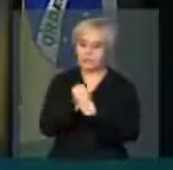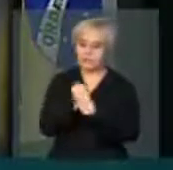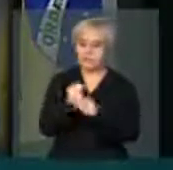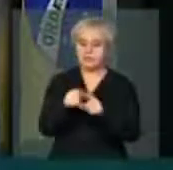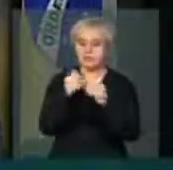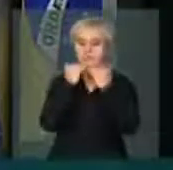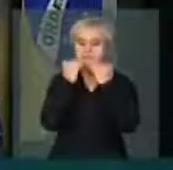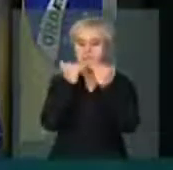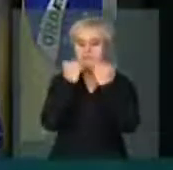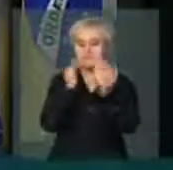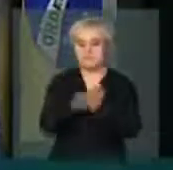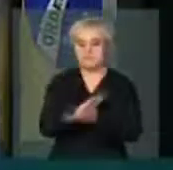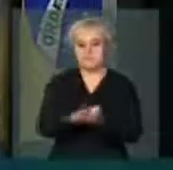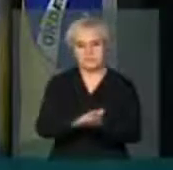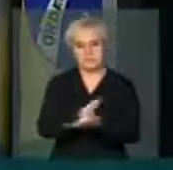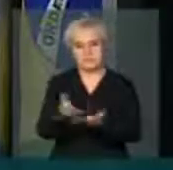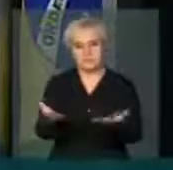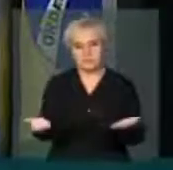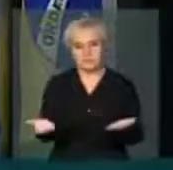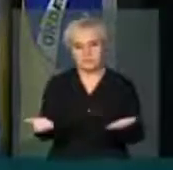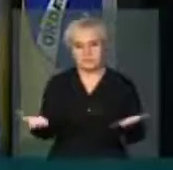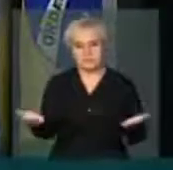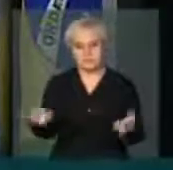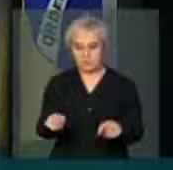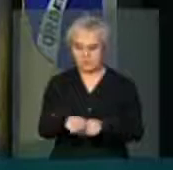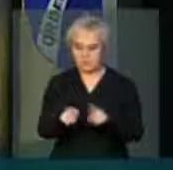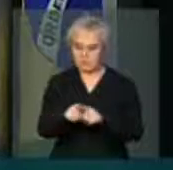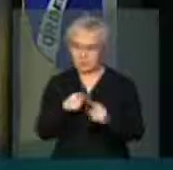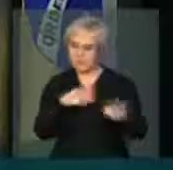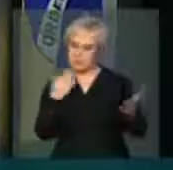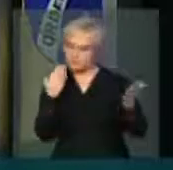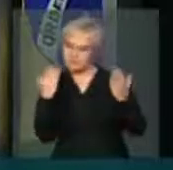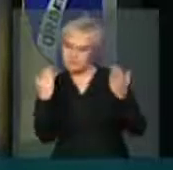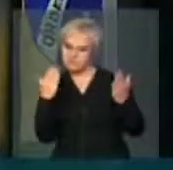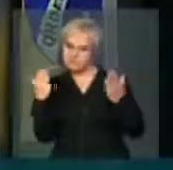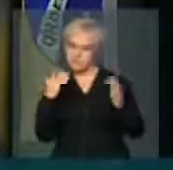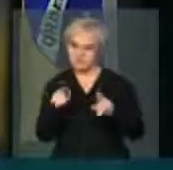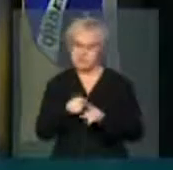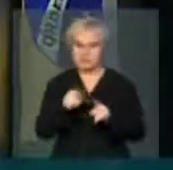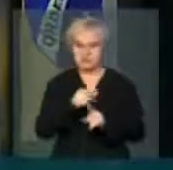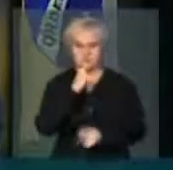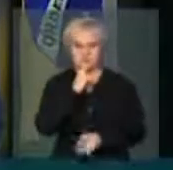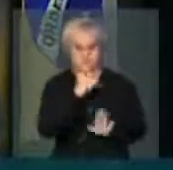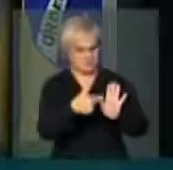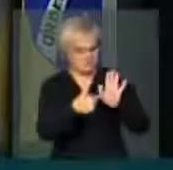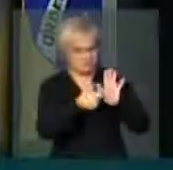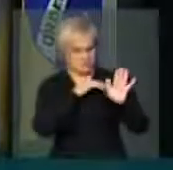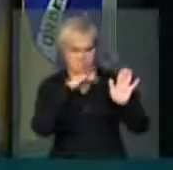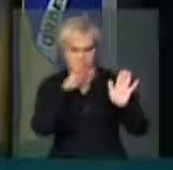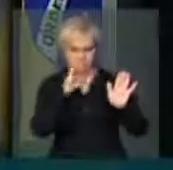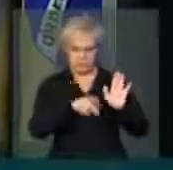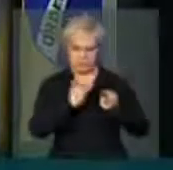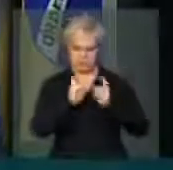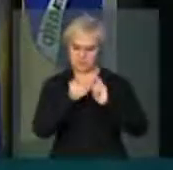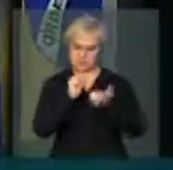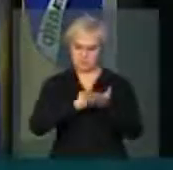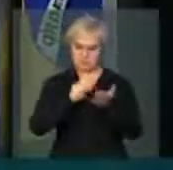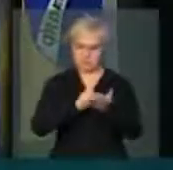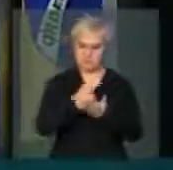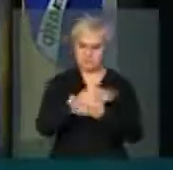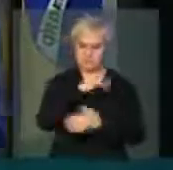comemorar. Aliás, está imerso em desconfianças, maus resultados, incompetência administrativa,